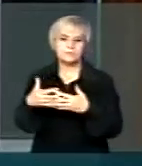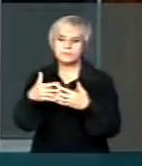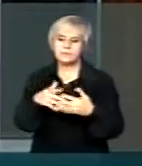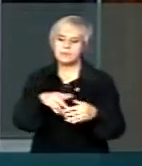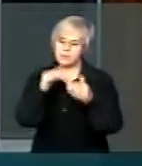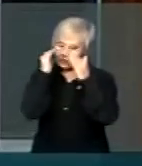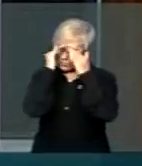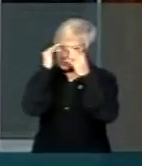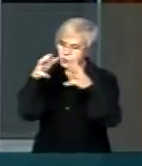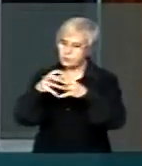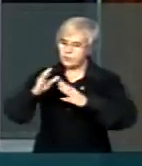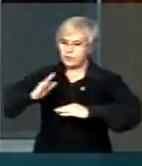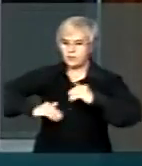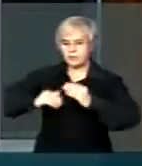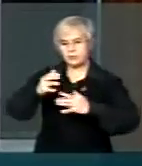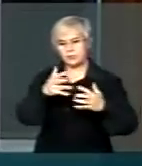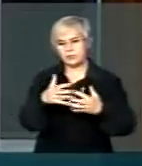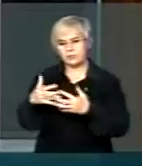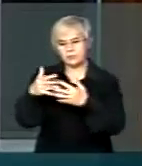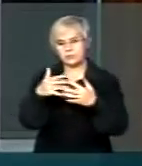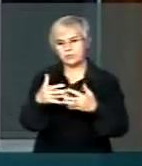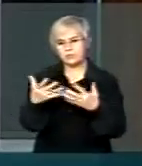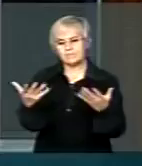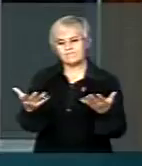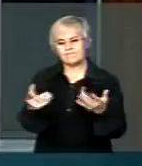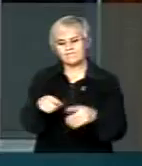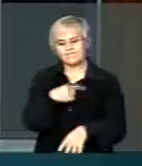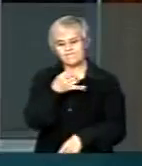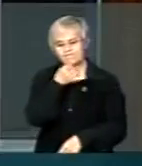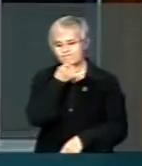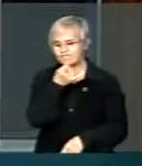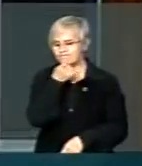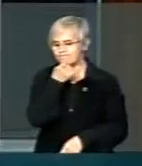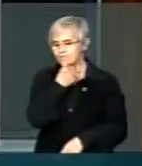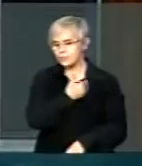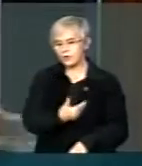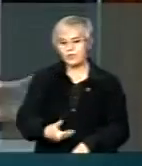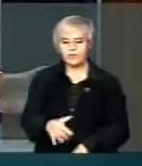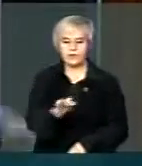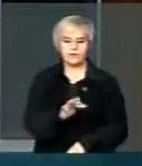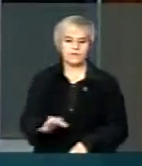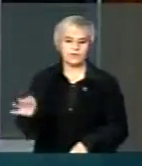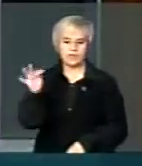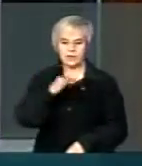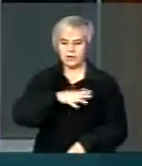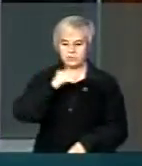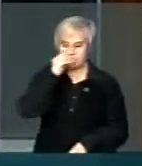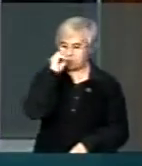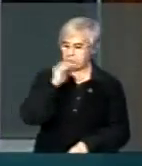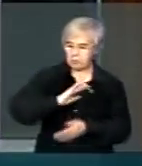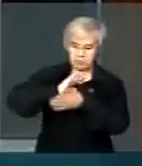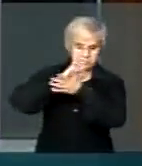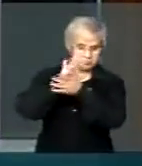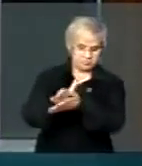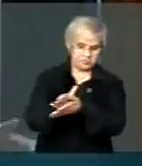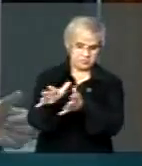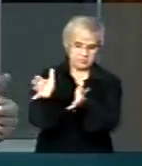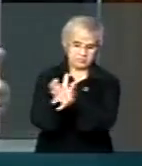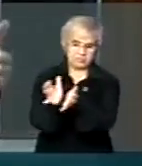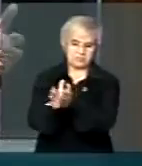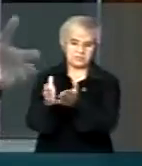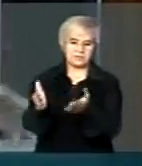abandonada, e lamentar a postura do governo federal tem tido com essa categoria.